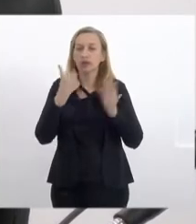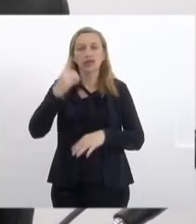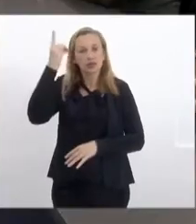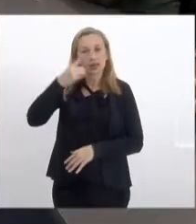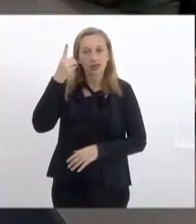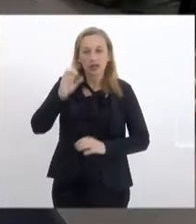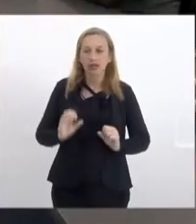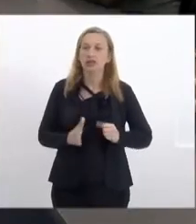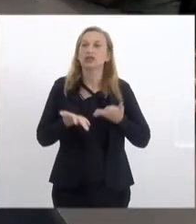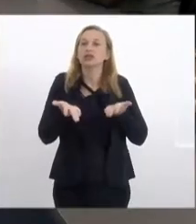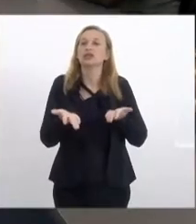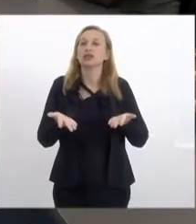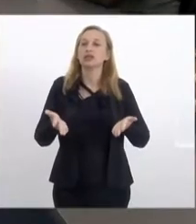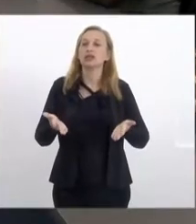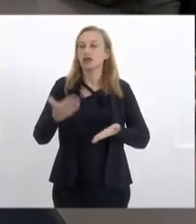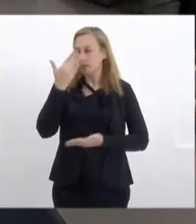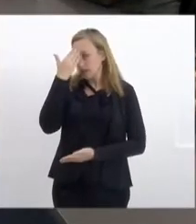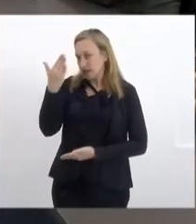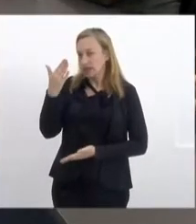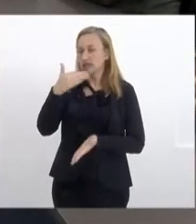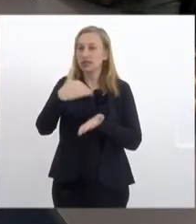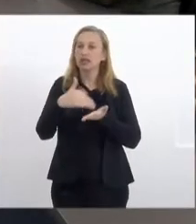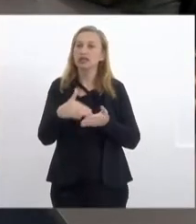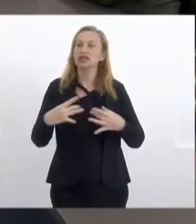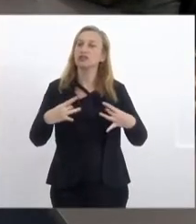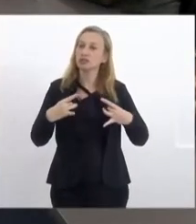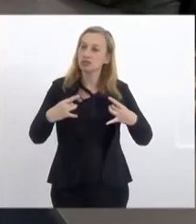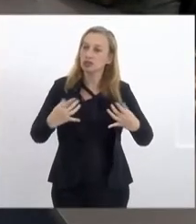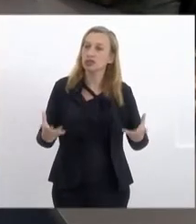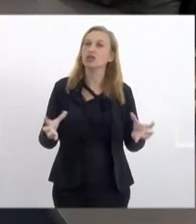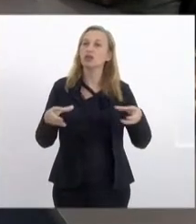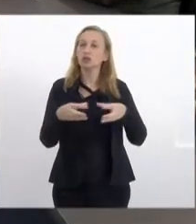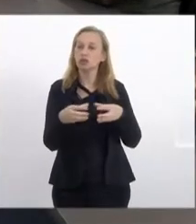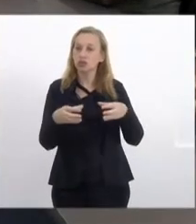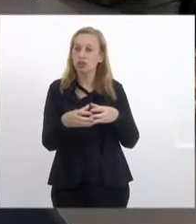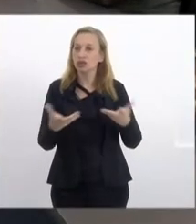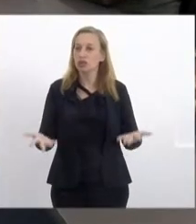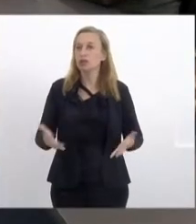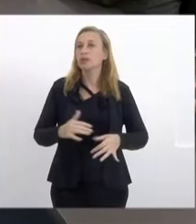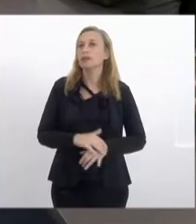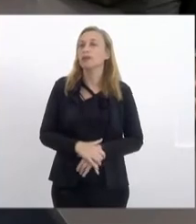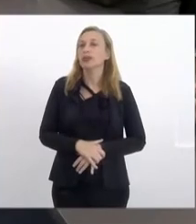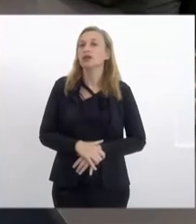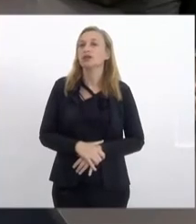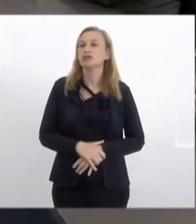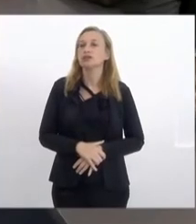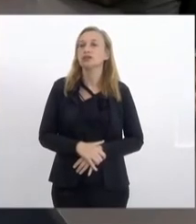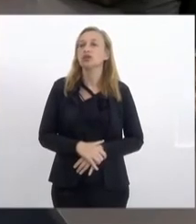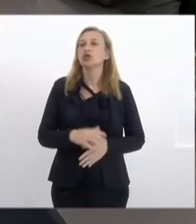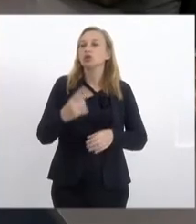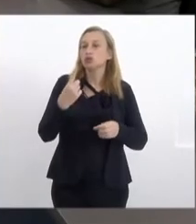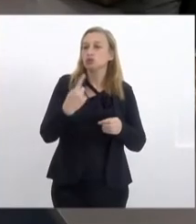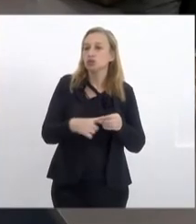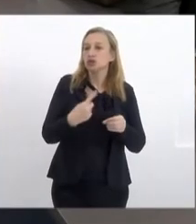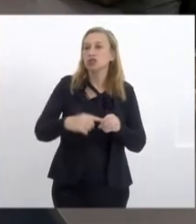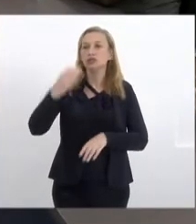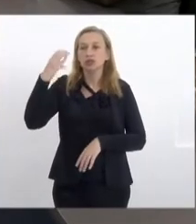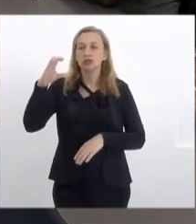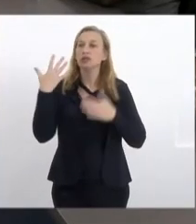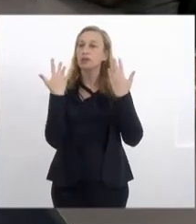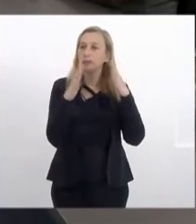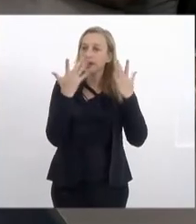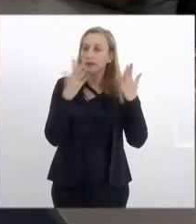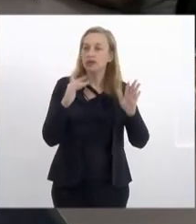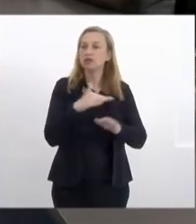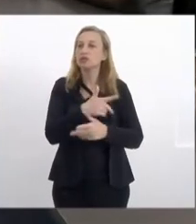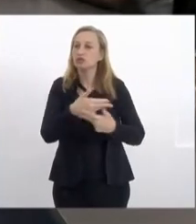iniciativa. Eu que agradeço, secretário, e coloco a comissão à disposição do município de Niterói e também parabenizo por